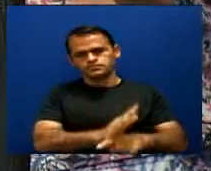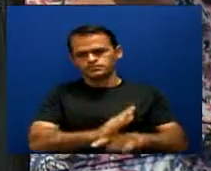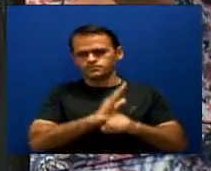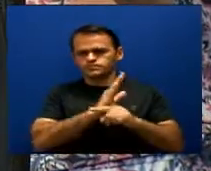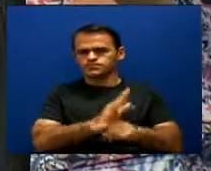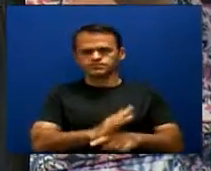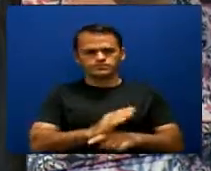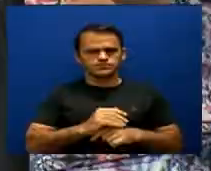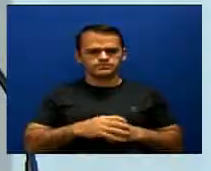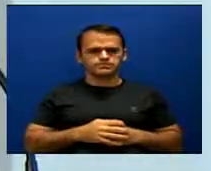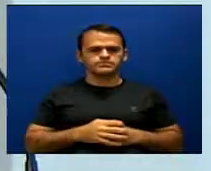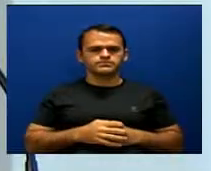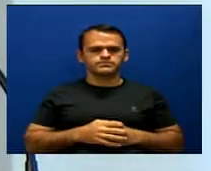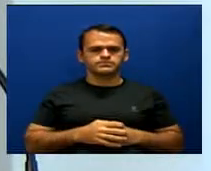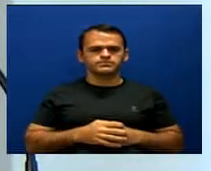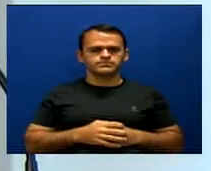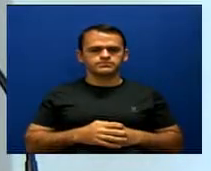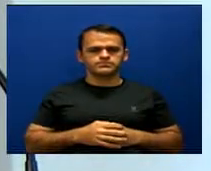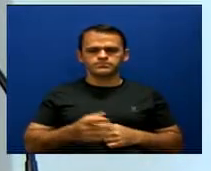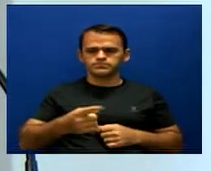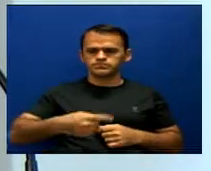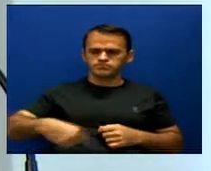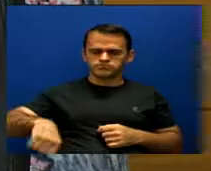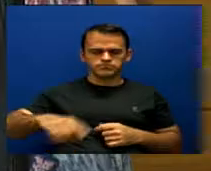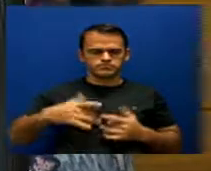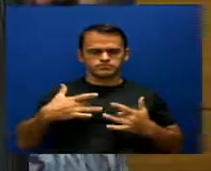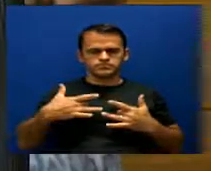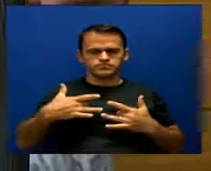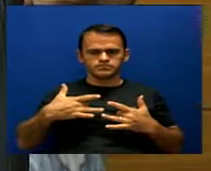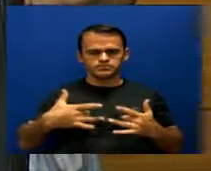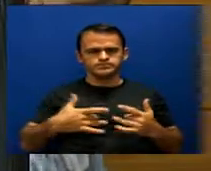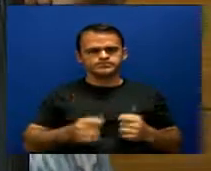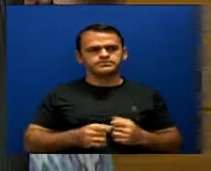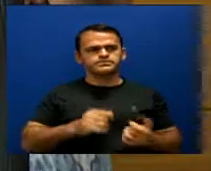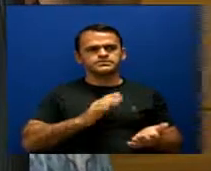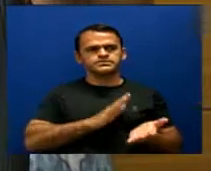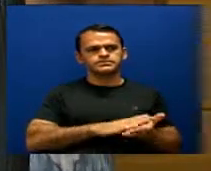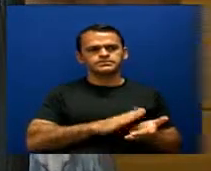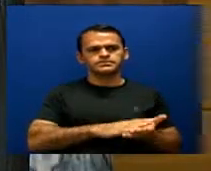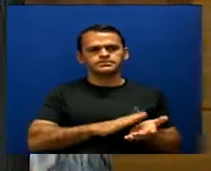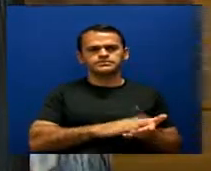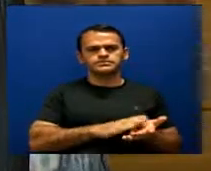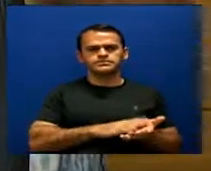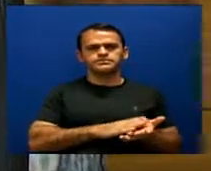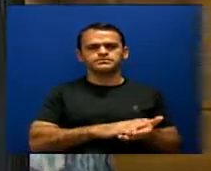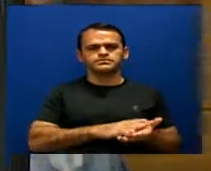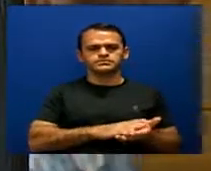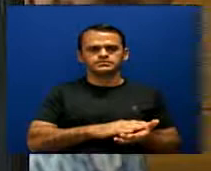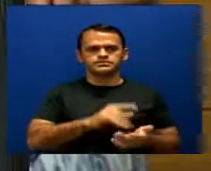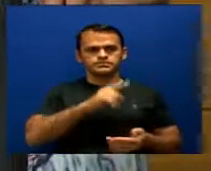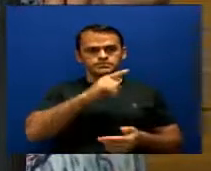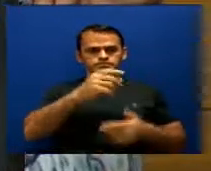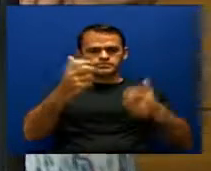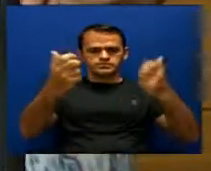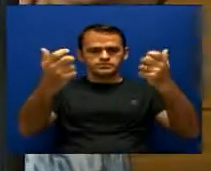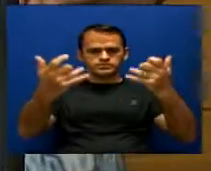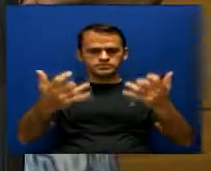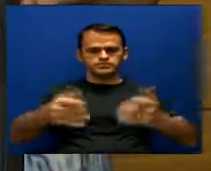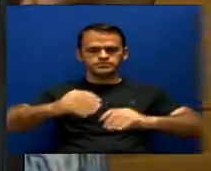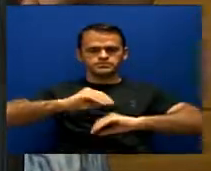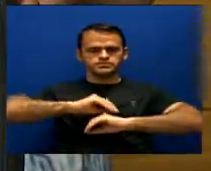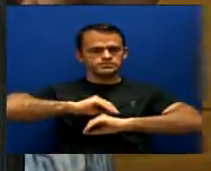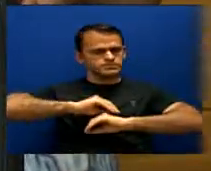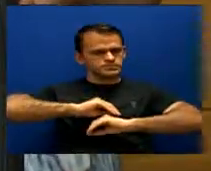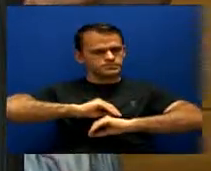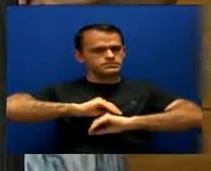isso. Muito obrigado. Tá? Eu deixo todo o nosso trabalho aqui. Parabenizo o senhor pela transparência que o senhor já veio trazer